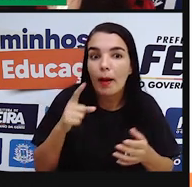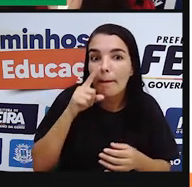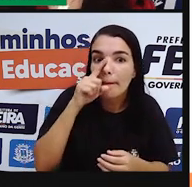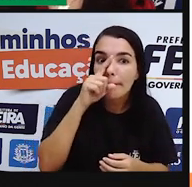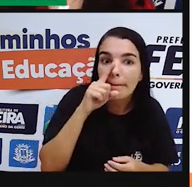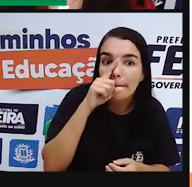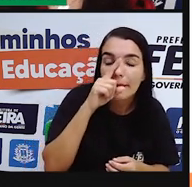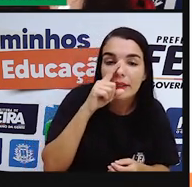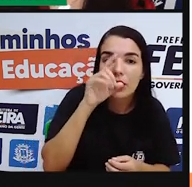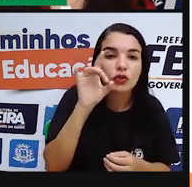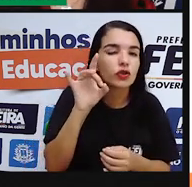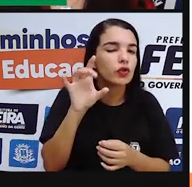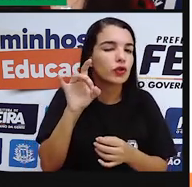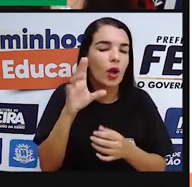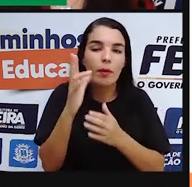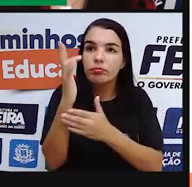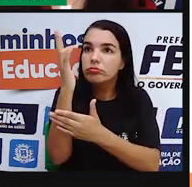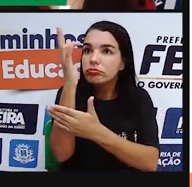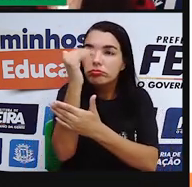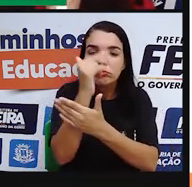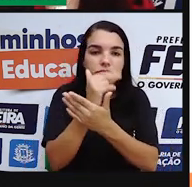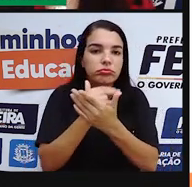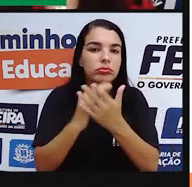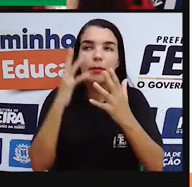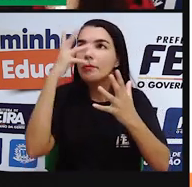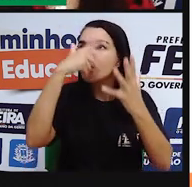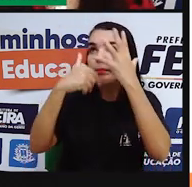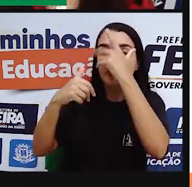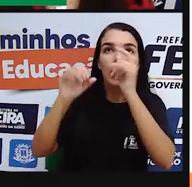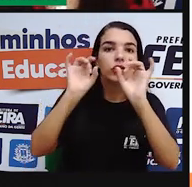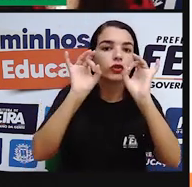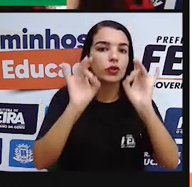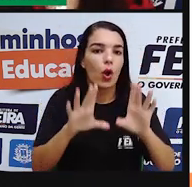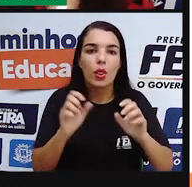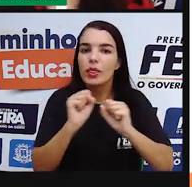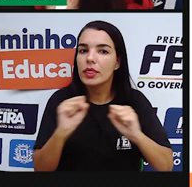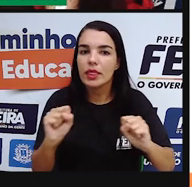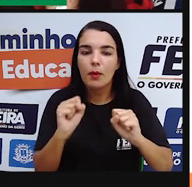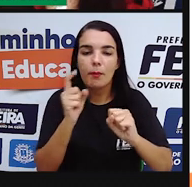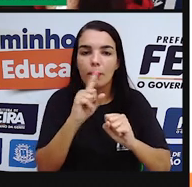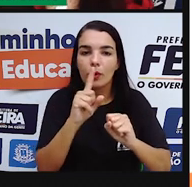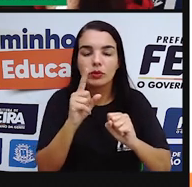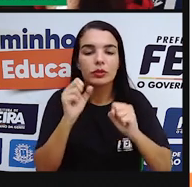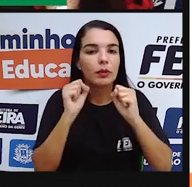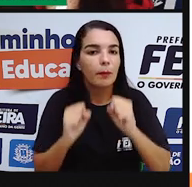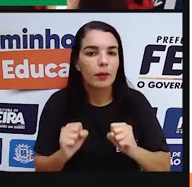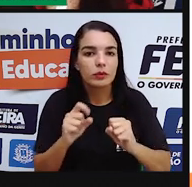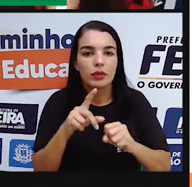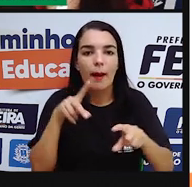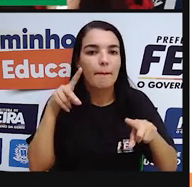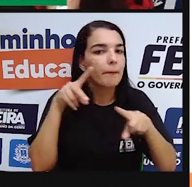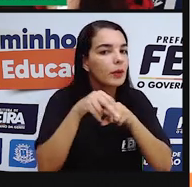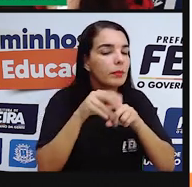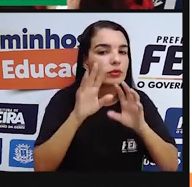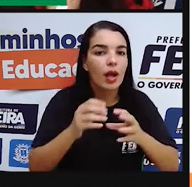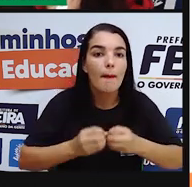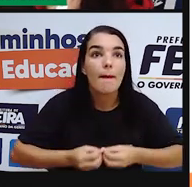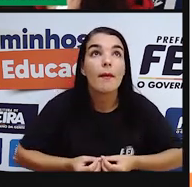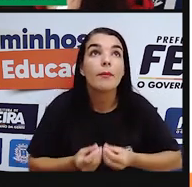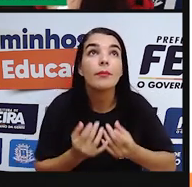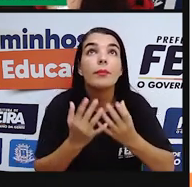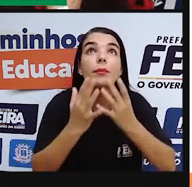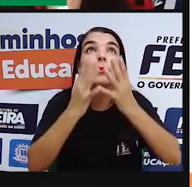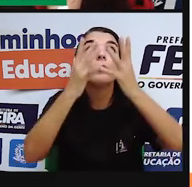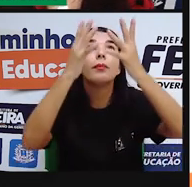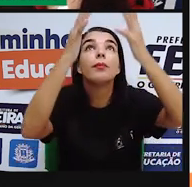como ornamentação e não mais com a soltura desses balões por conta